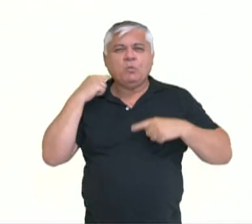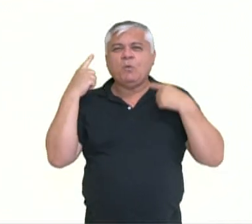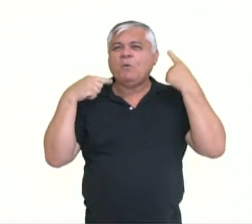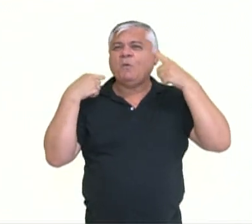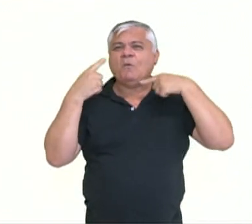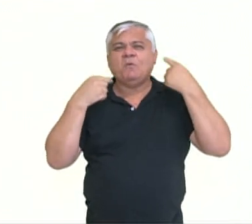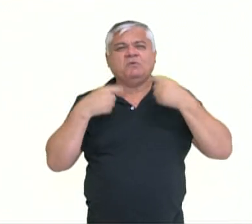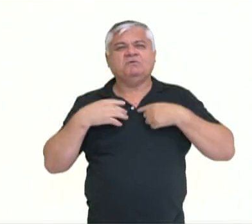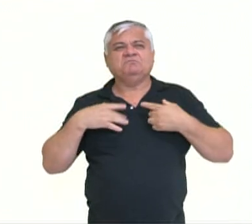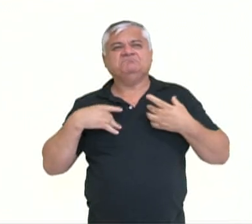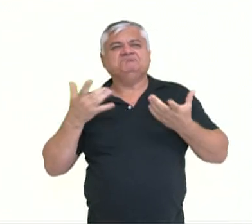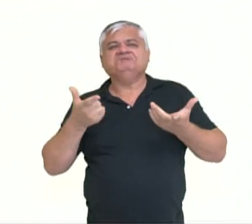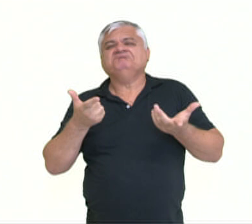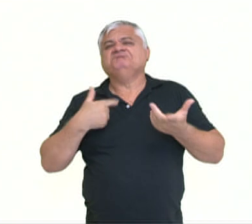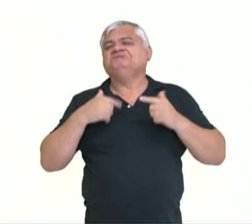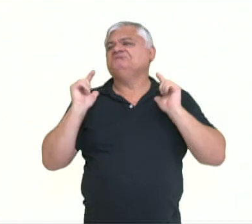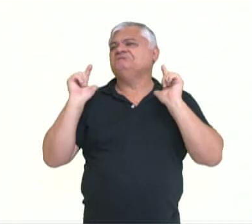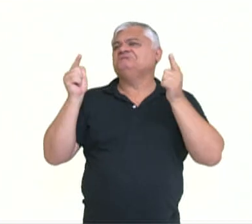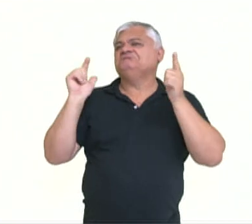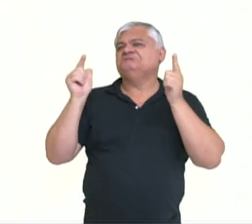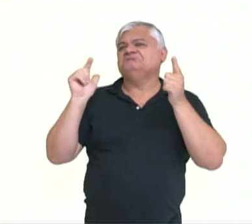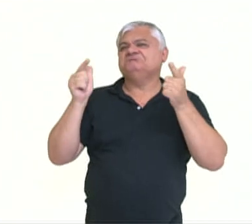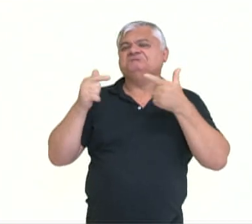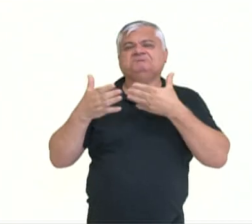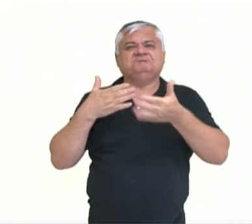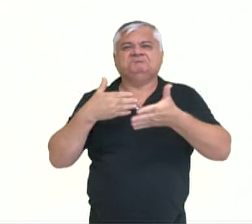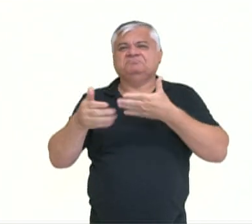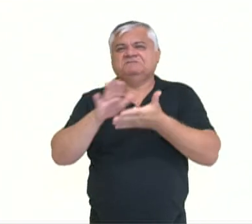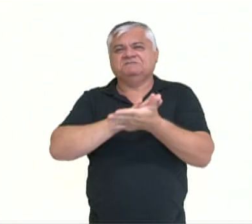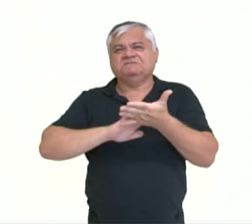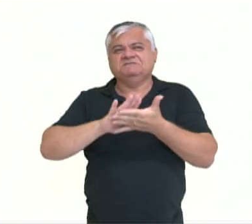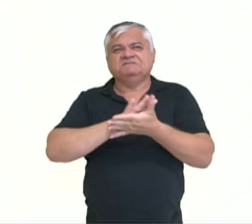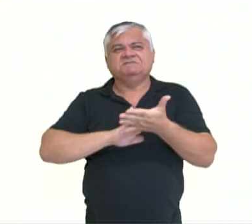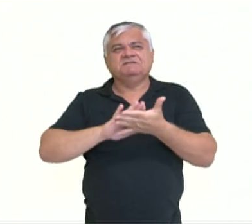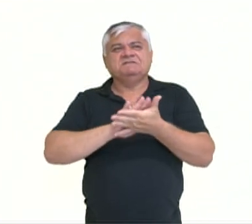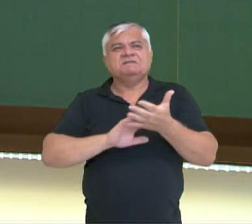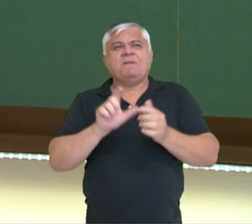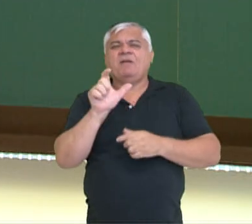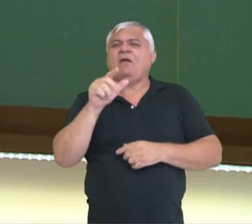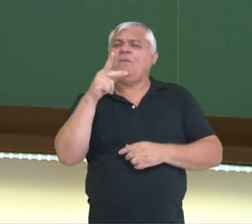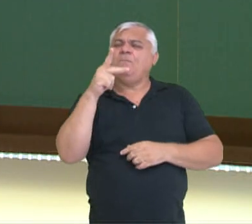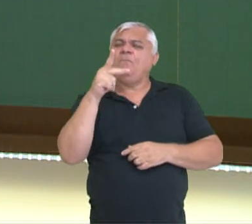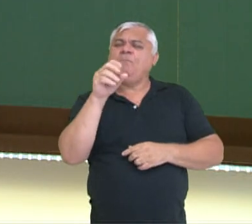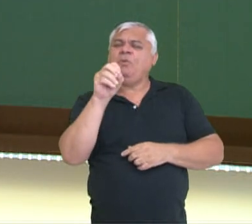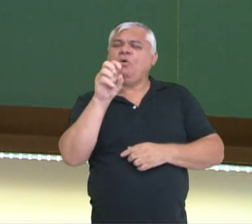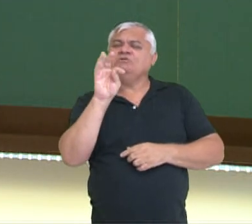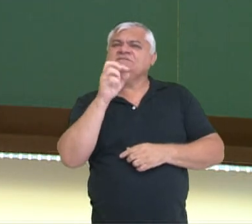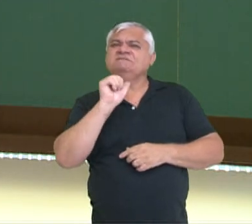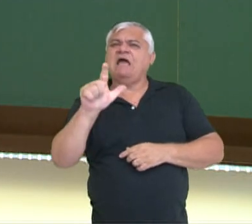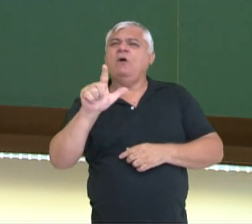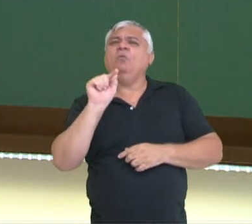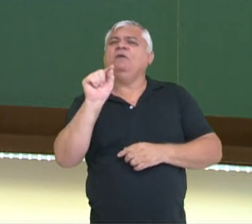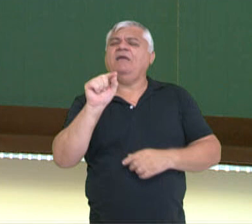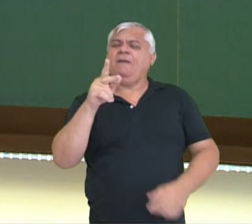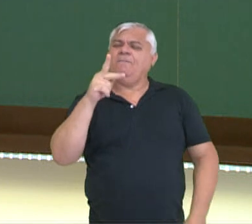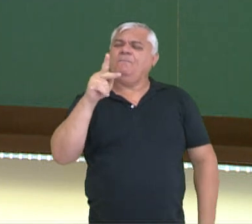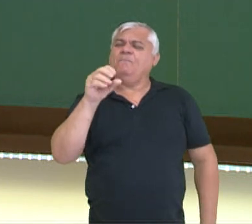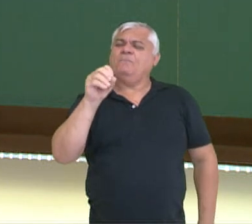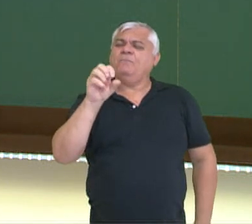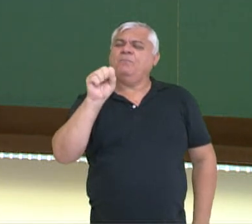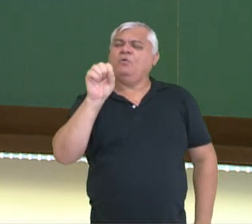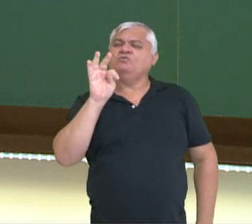diciendo todo e nada com uma postal. O que é uma postal, gente? Antigamente, nós tínhamos